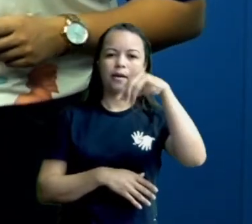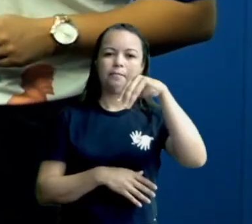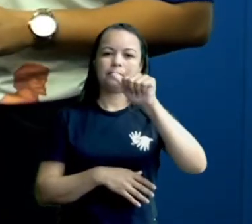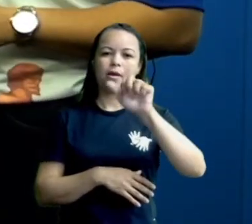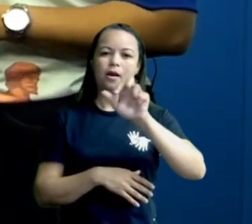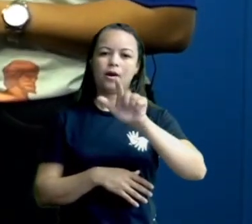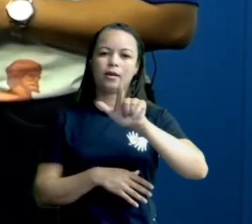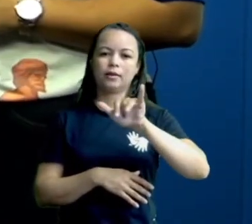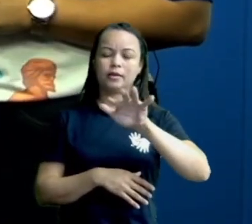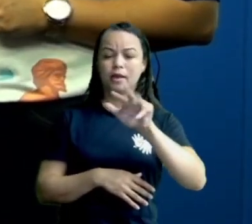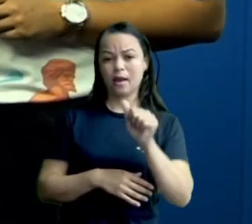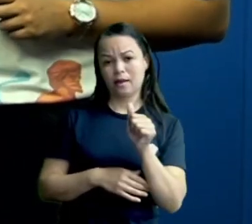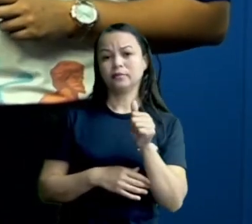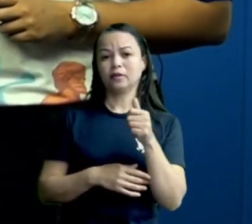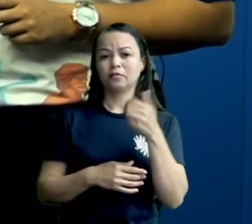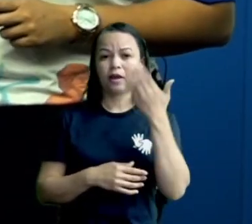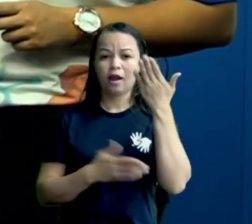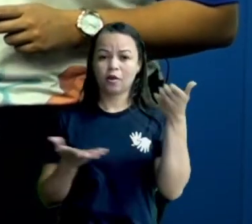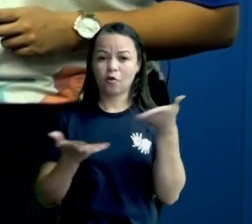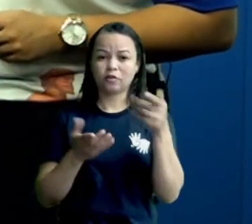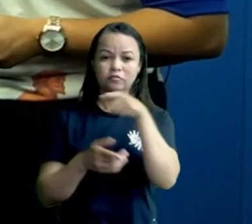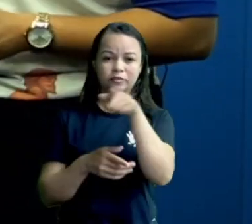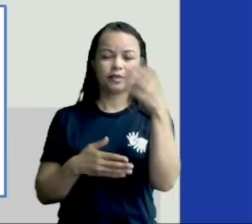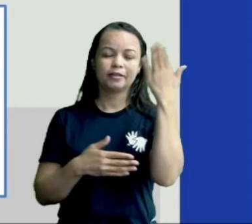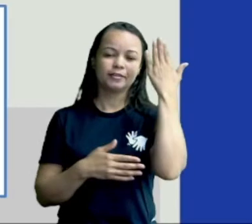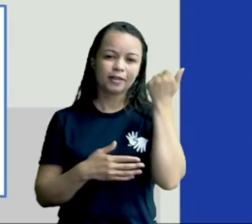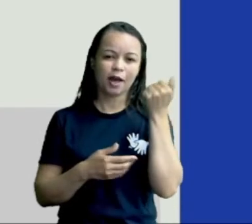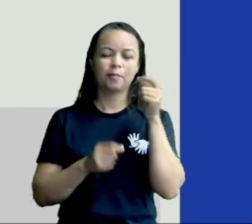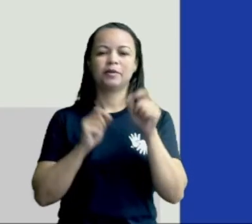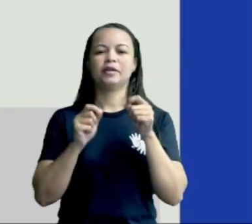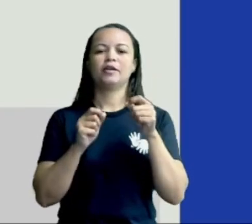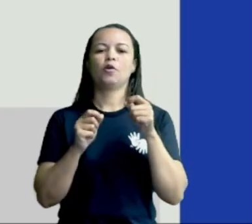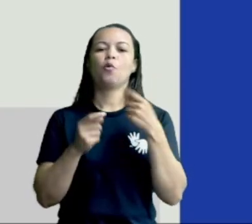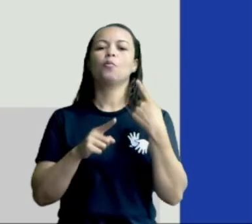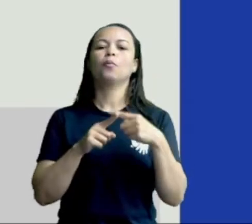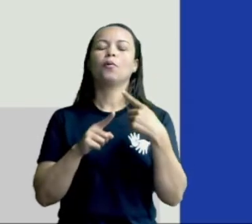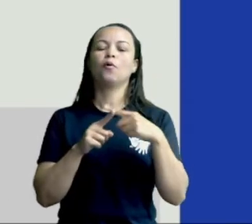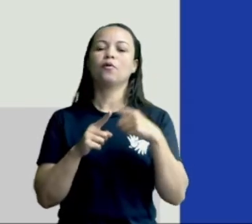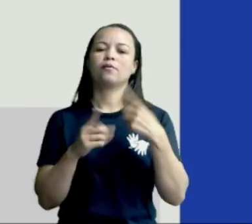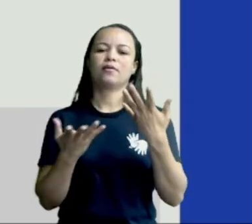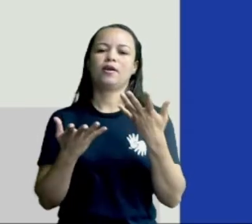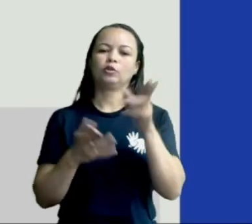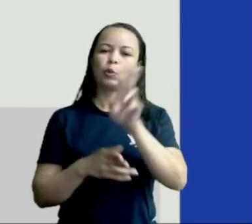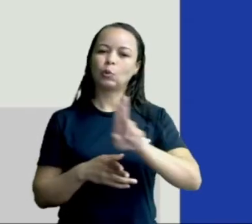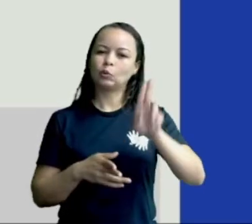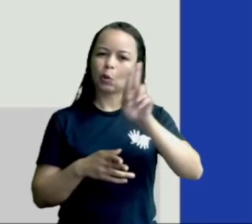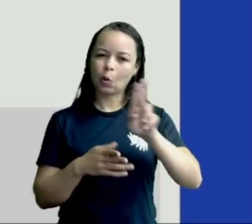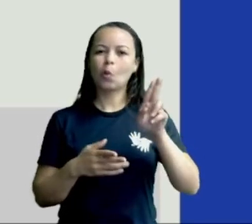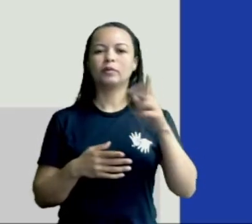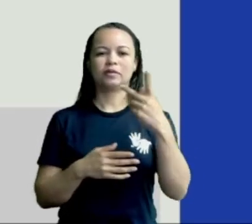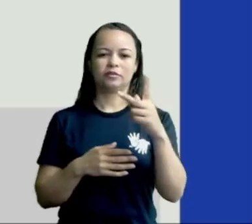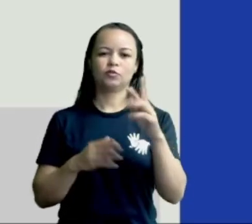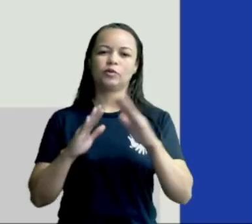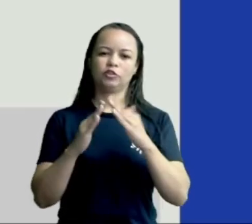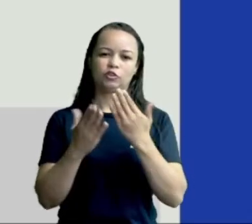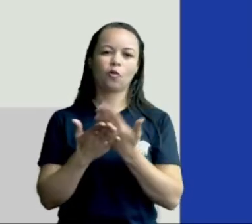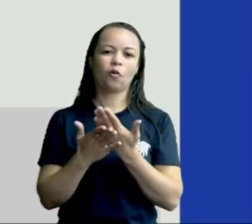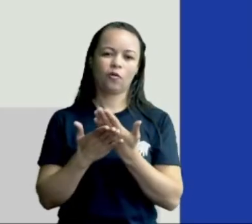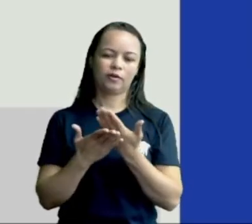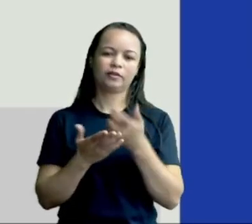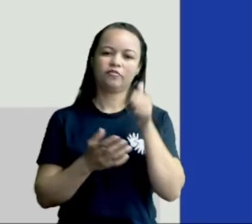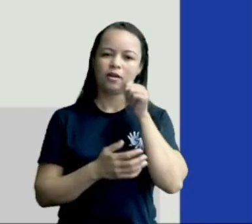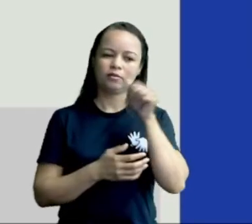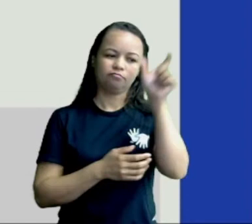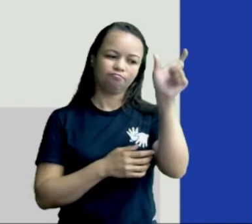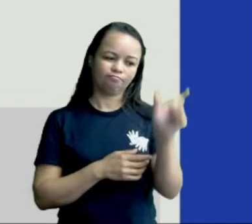homenagem a essa jovem que foi tão importante para a cidade, certo? Aqui ele fala novamente, né,